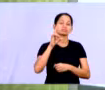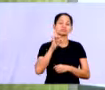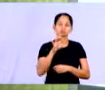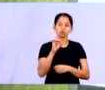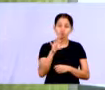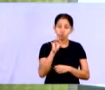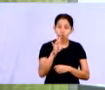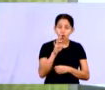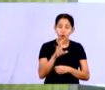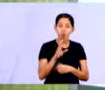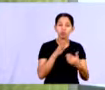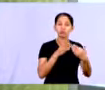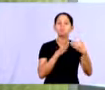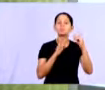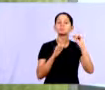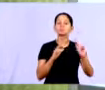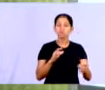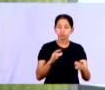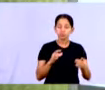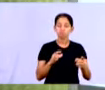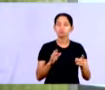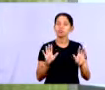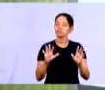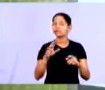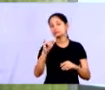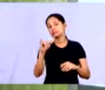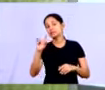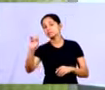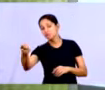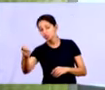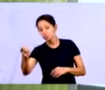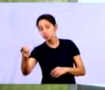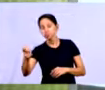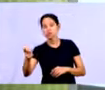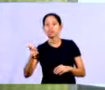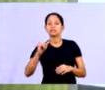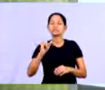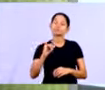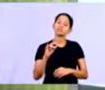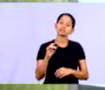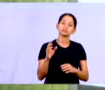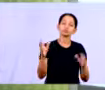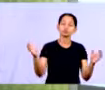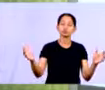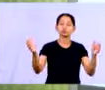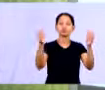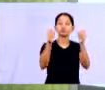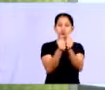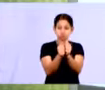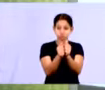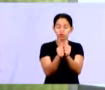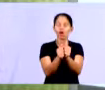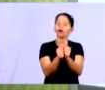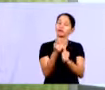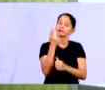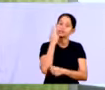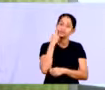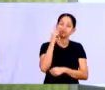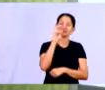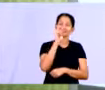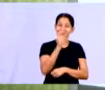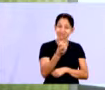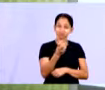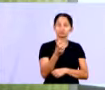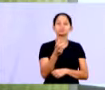estar sozinho, ganho R$1.000 por mês. Denise também ganha 1.000. Na perspectiva de aplicarmos juntos, nós vamos ganhar 5.000